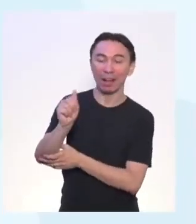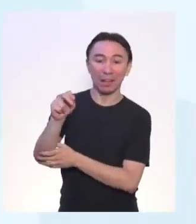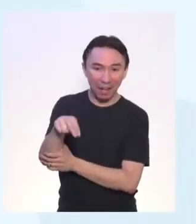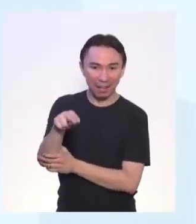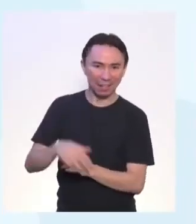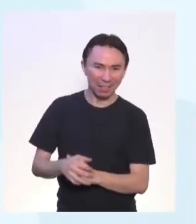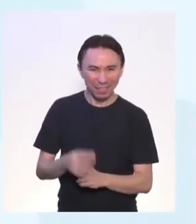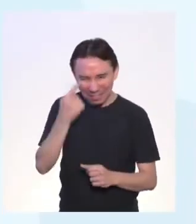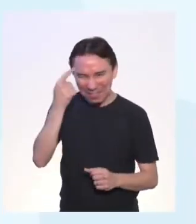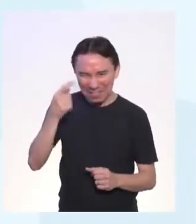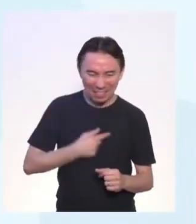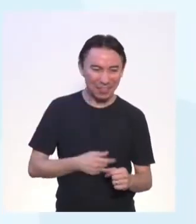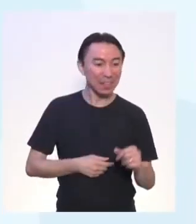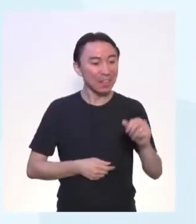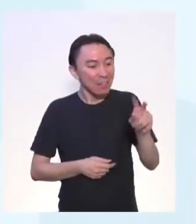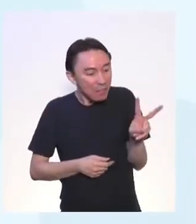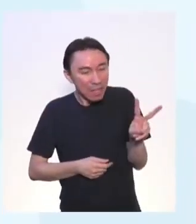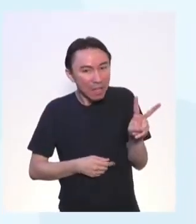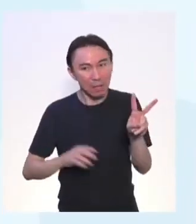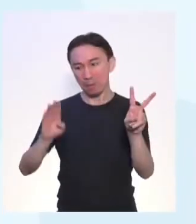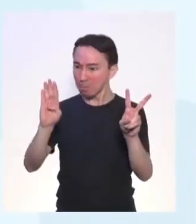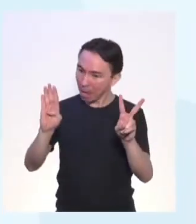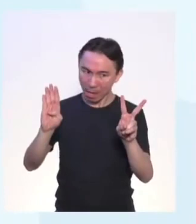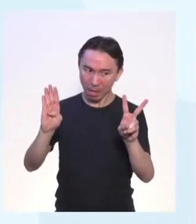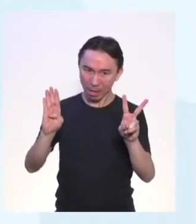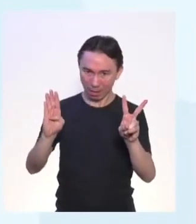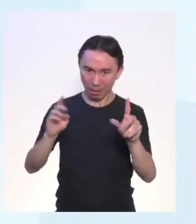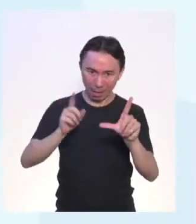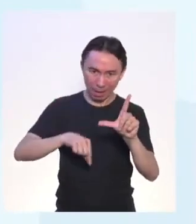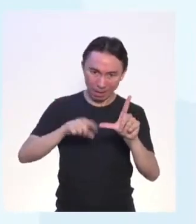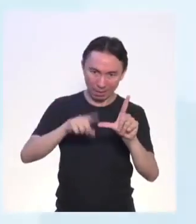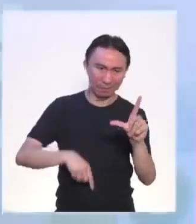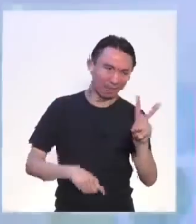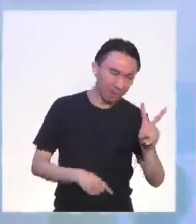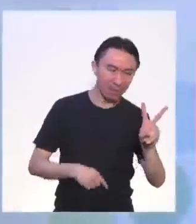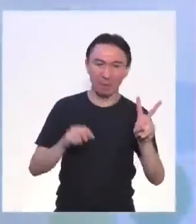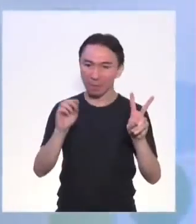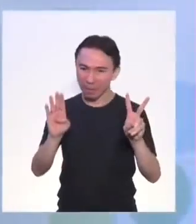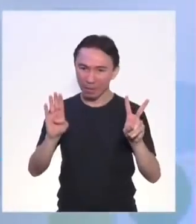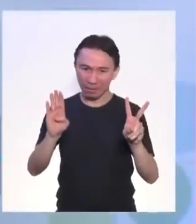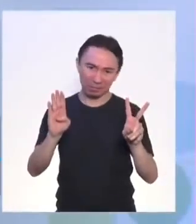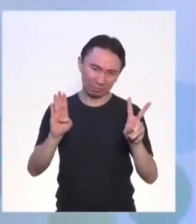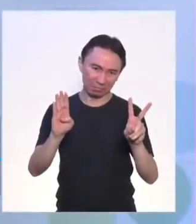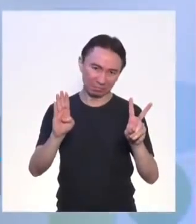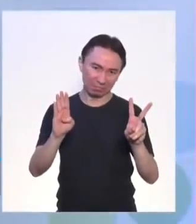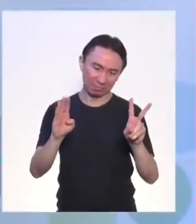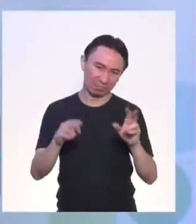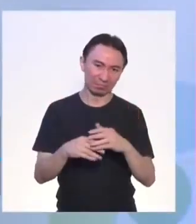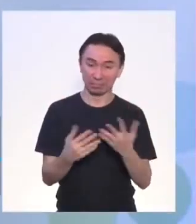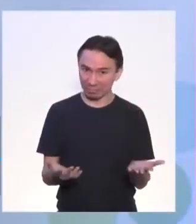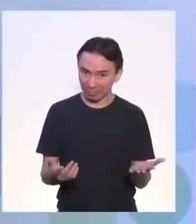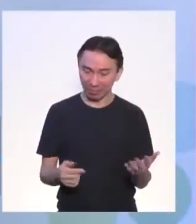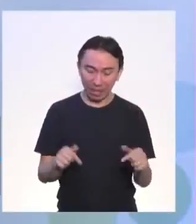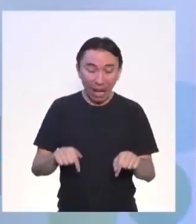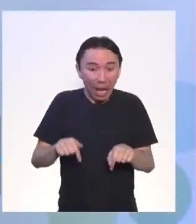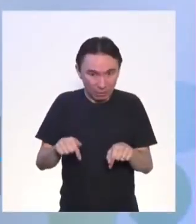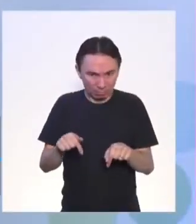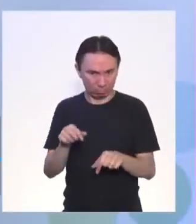e do B, embora aqui, né, no continente, né, nessa parte